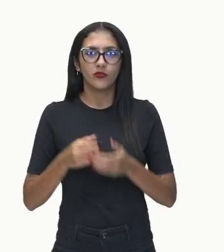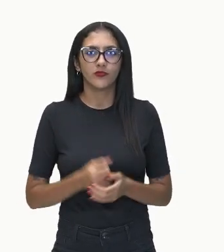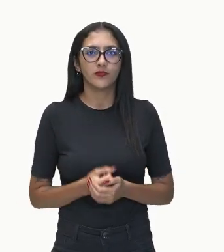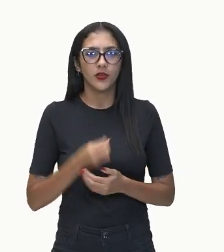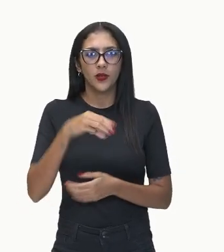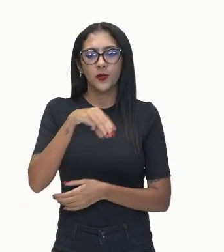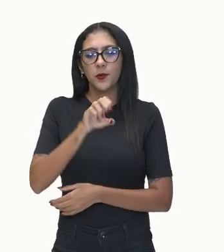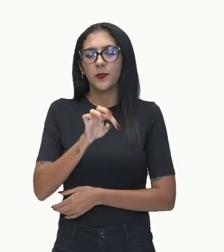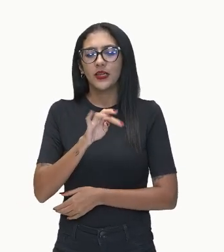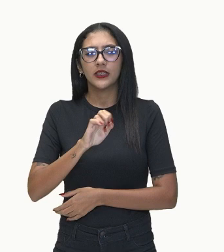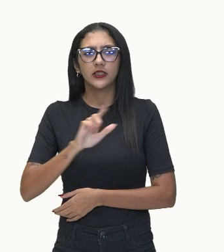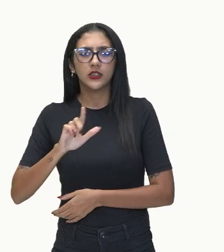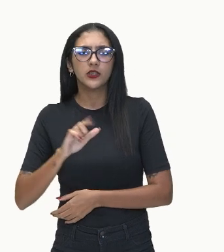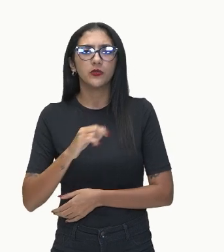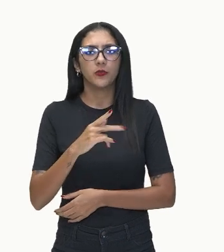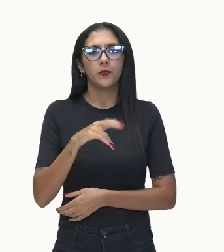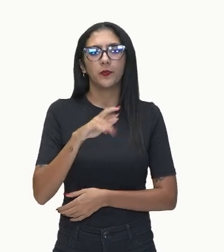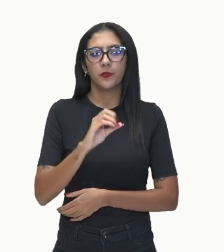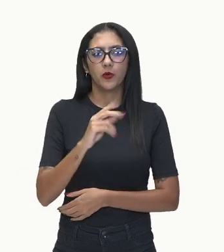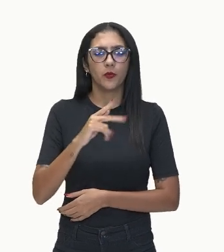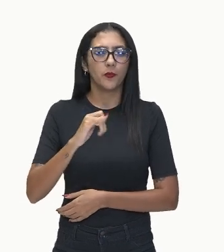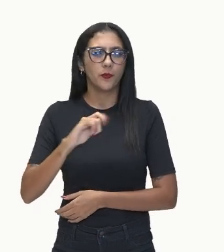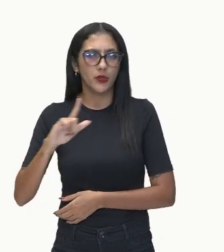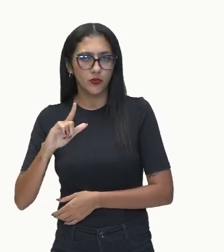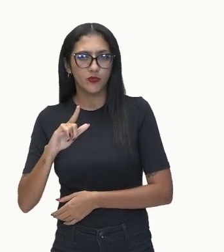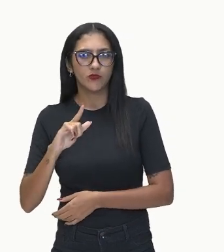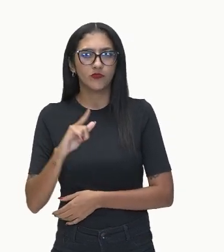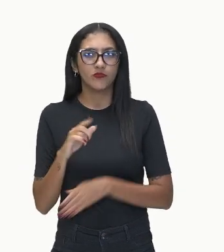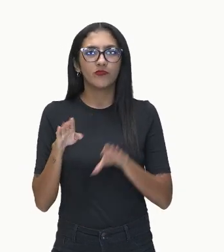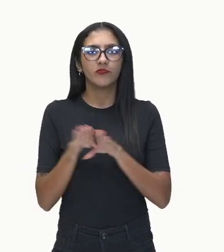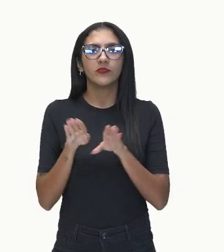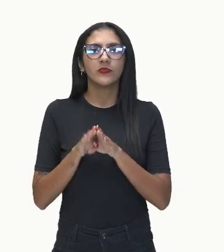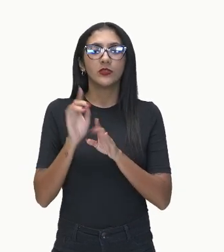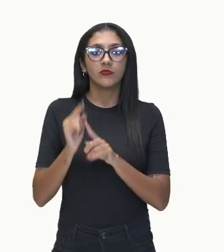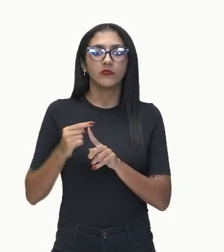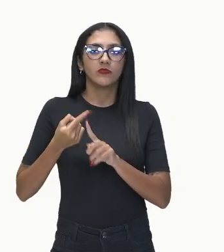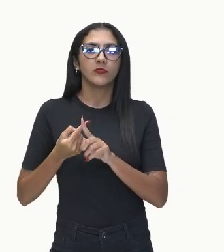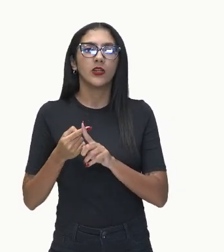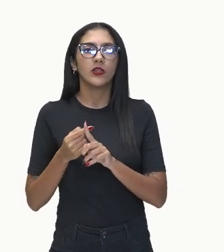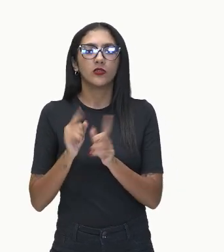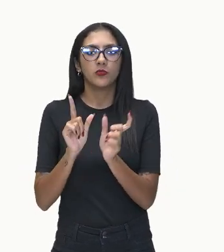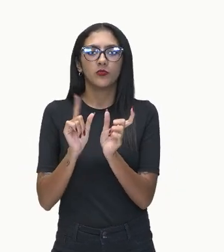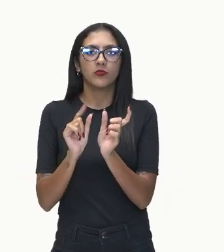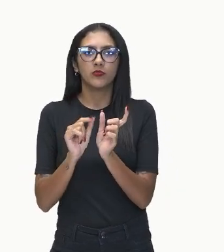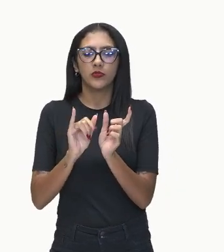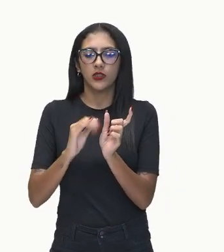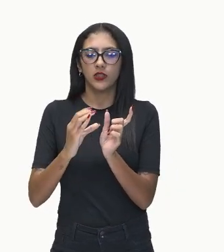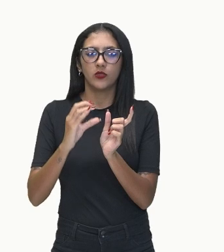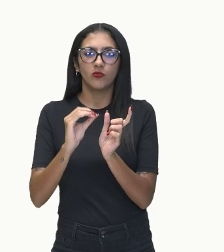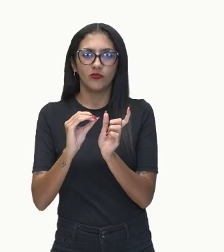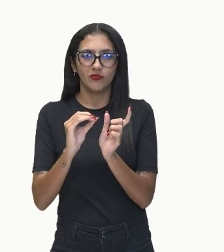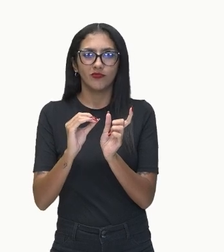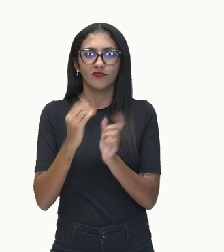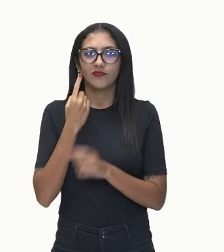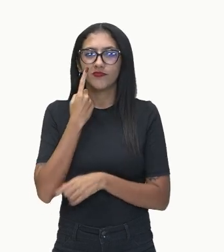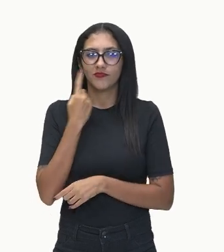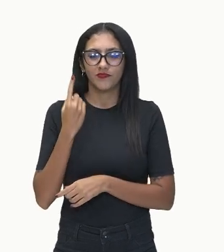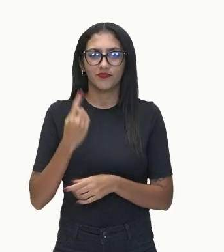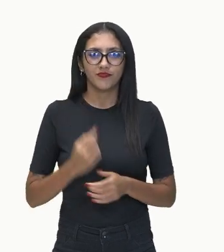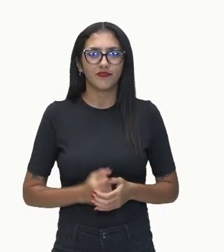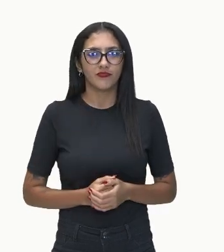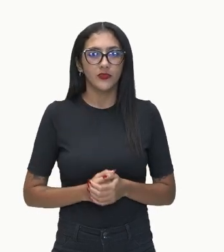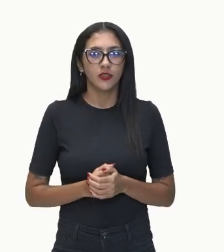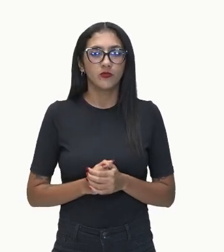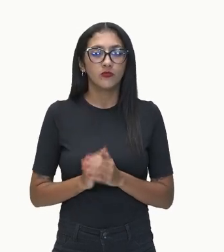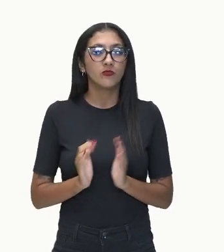metil, etil, propil e a terminação ícol. Então, por isso que é álcool metílico. O mesmo